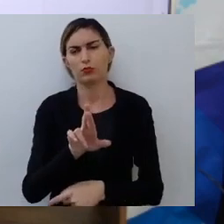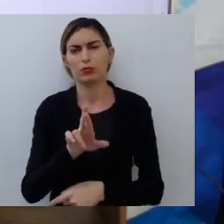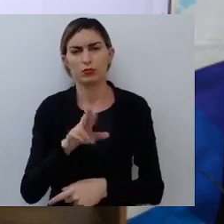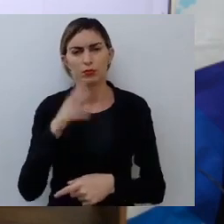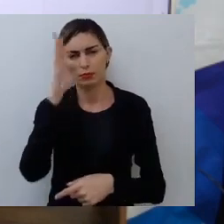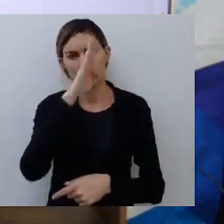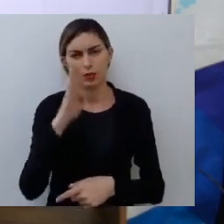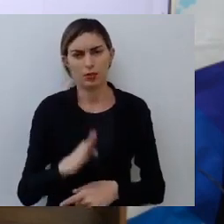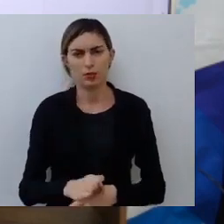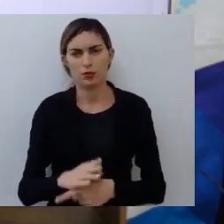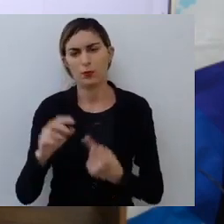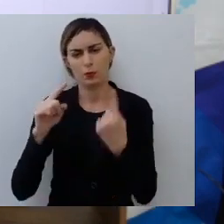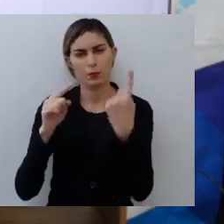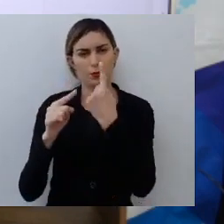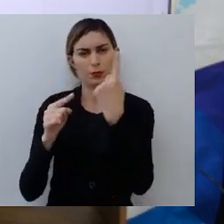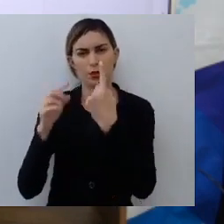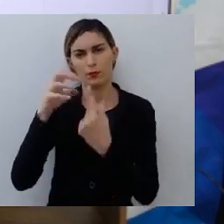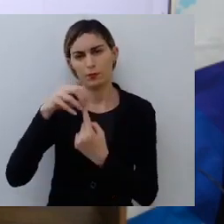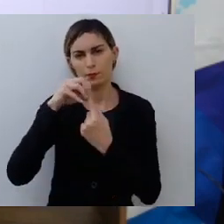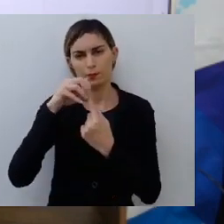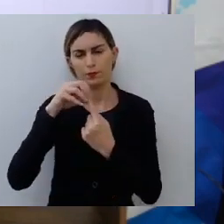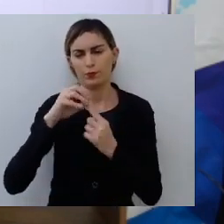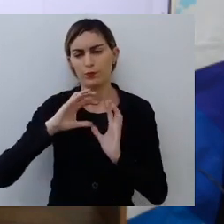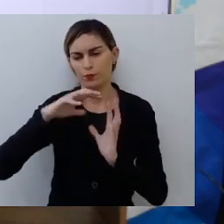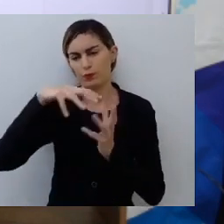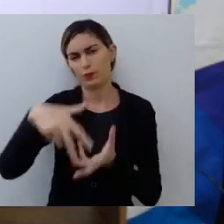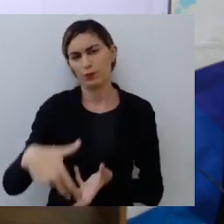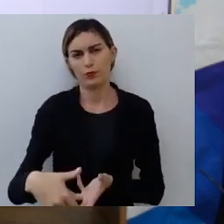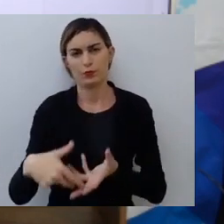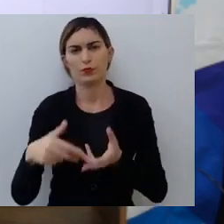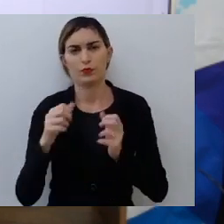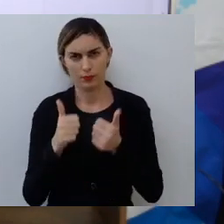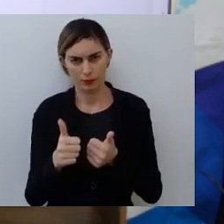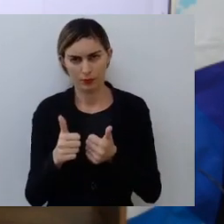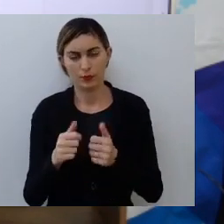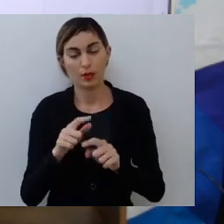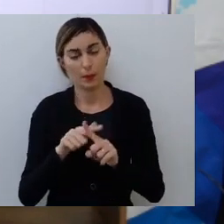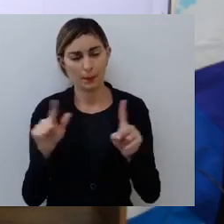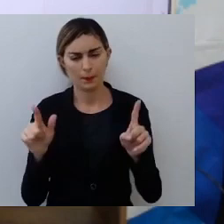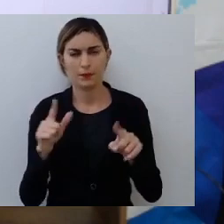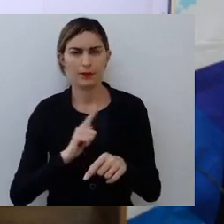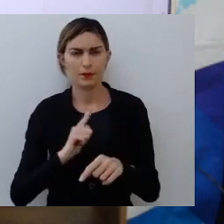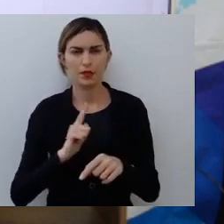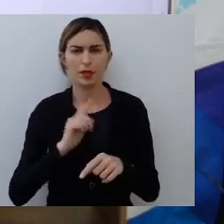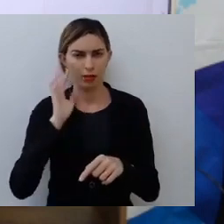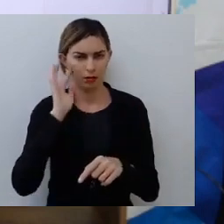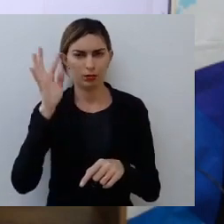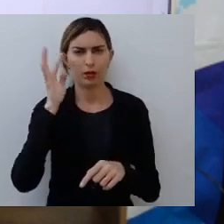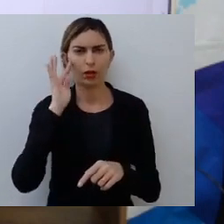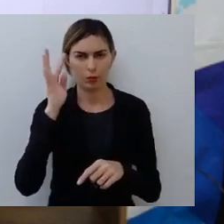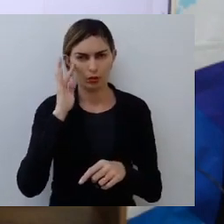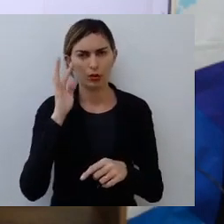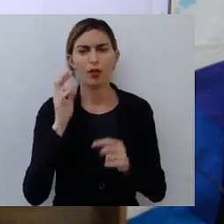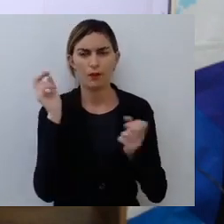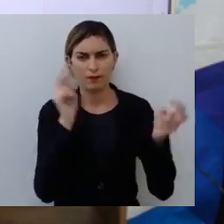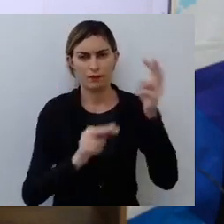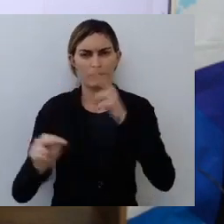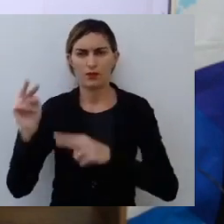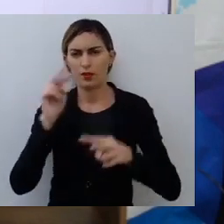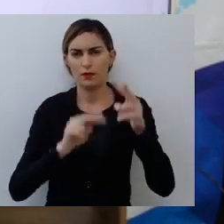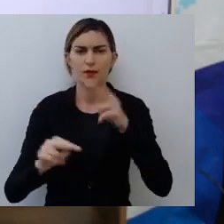o Brasil está em primeiro lugar no nosso planeta. Tá bem? Mas existe essa teoria, essa visão